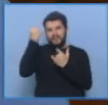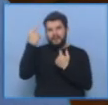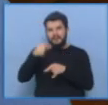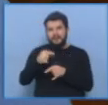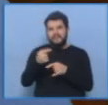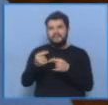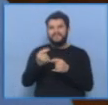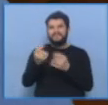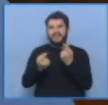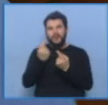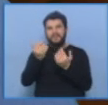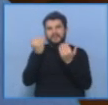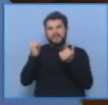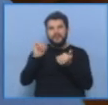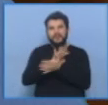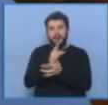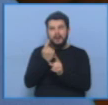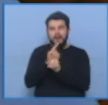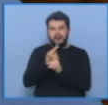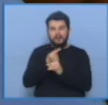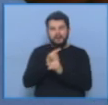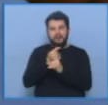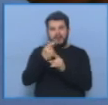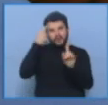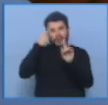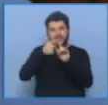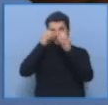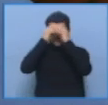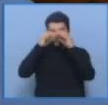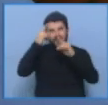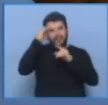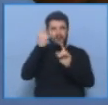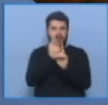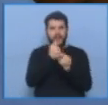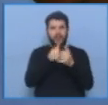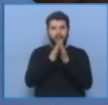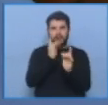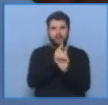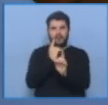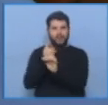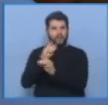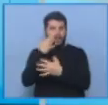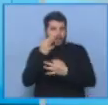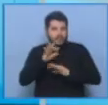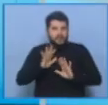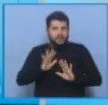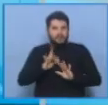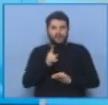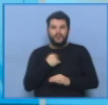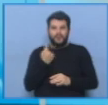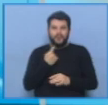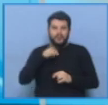com algumas notícias e a tendência para generalizar é normal. Por isso, nós estamos